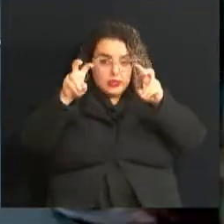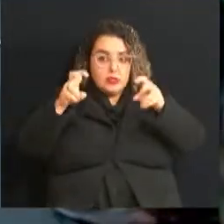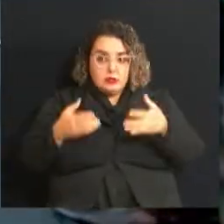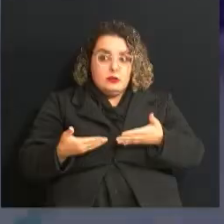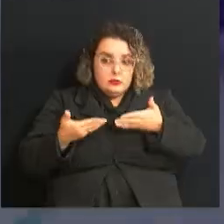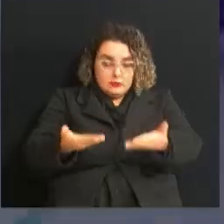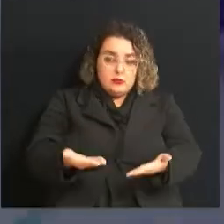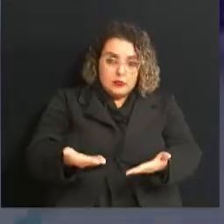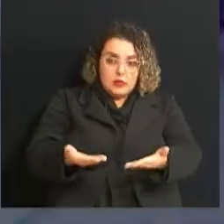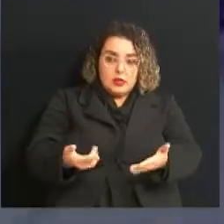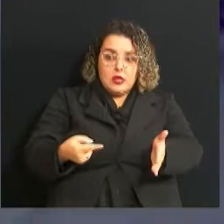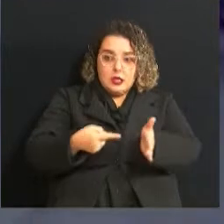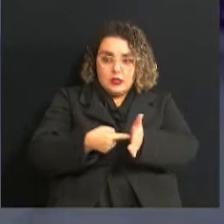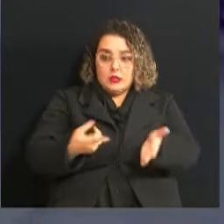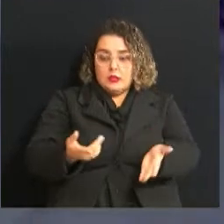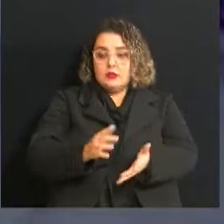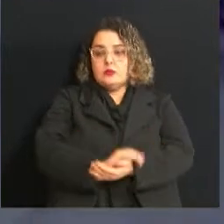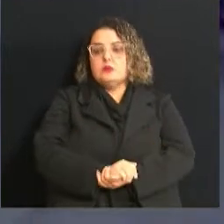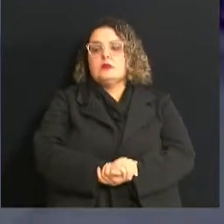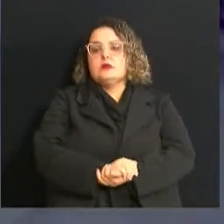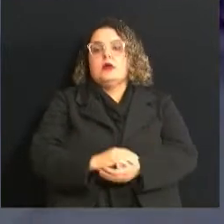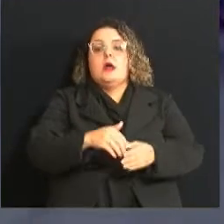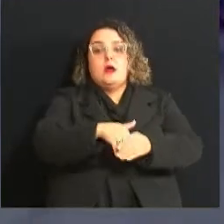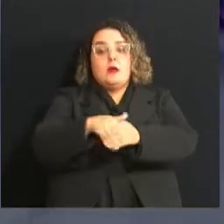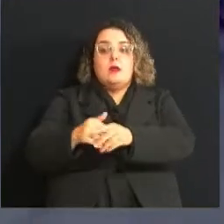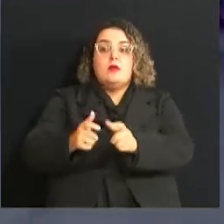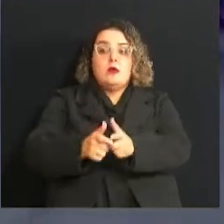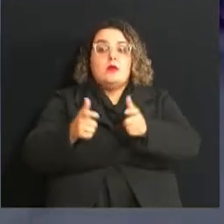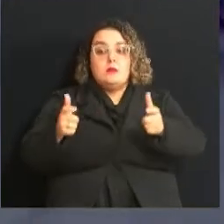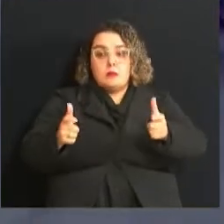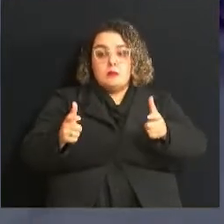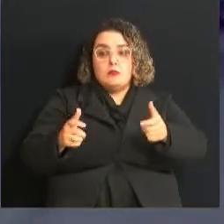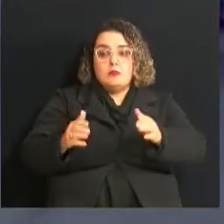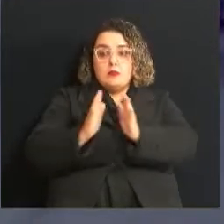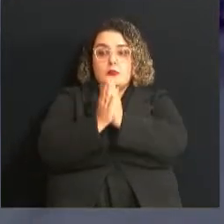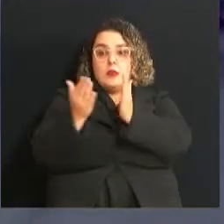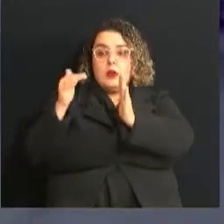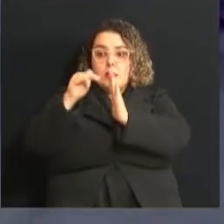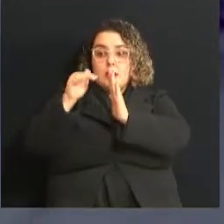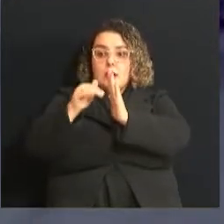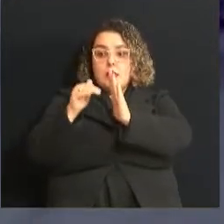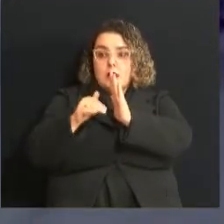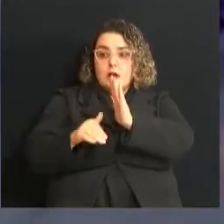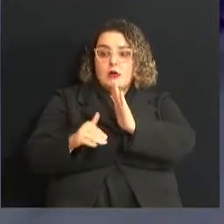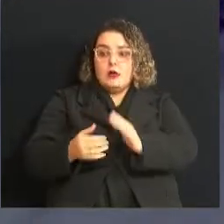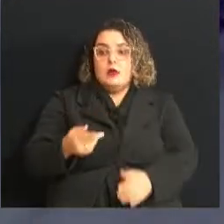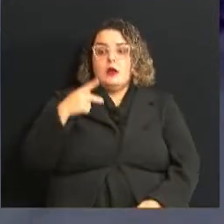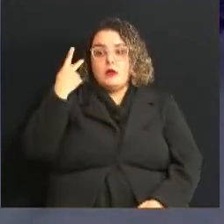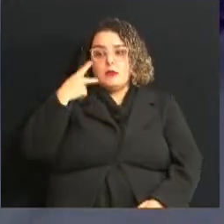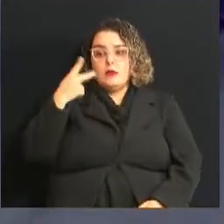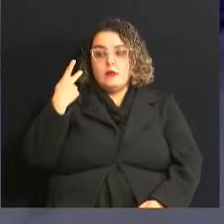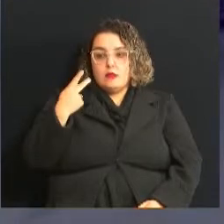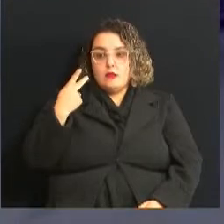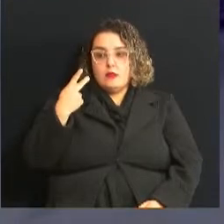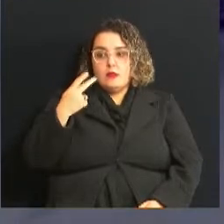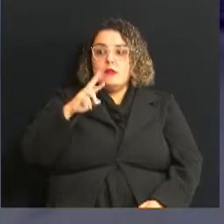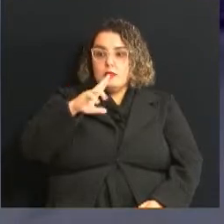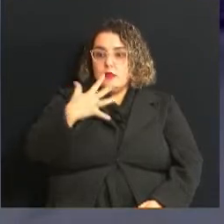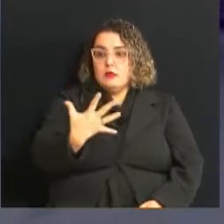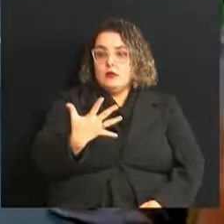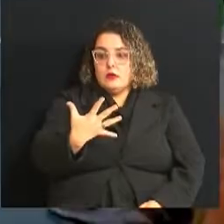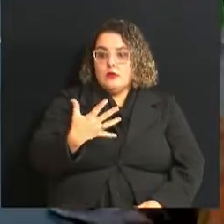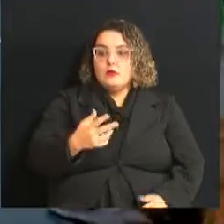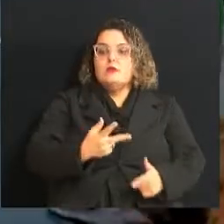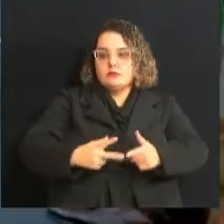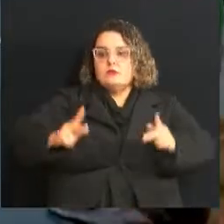aqui a denúncia. Com a votação em maioria pelo arquivamento do pedido, a vereadora considerou o resultado uma